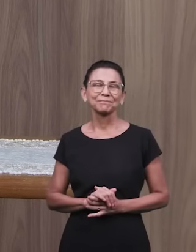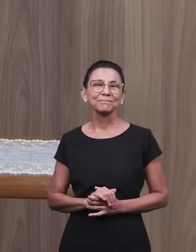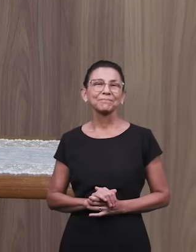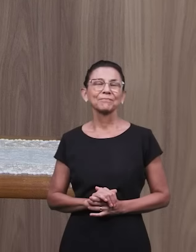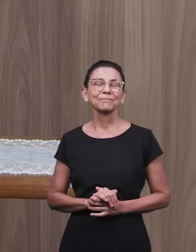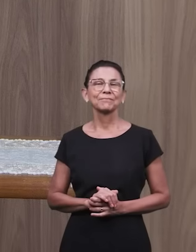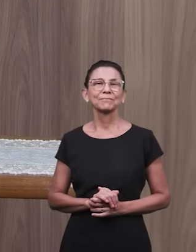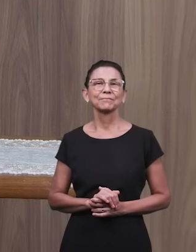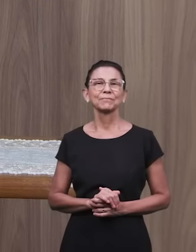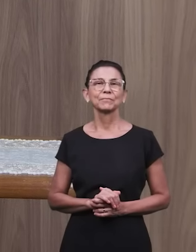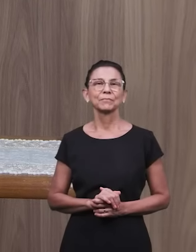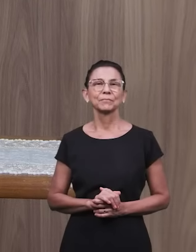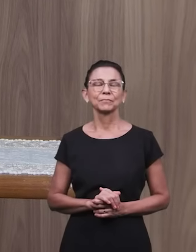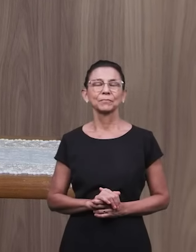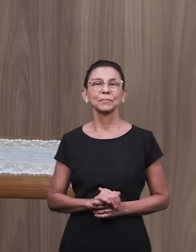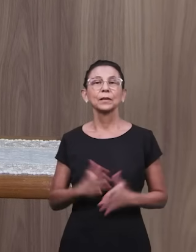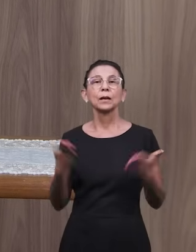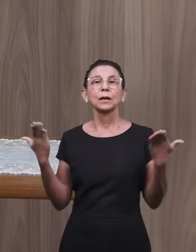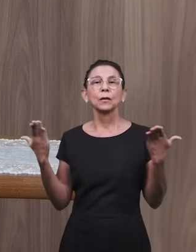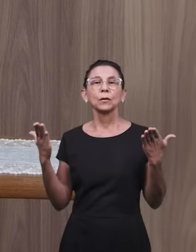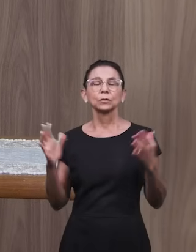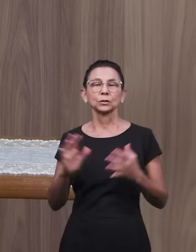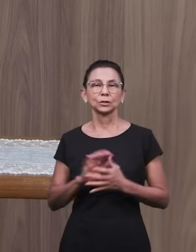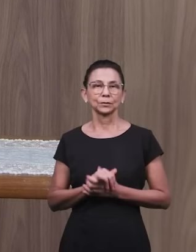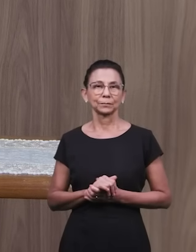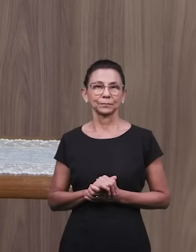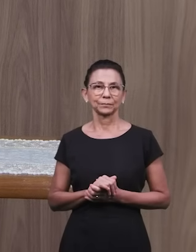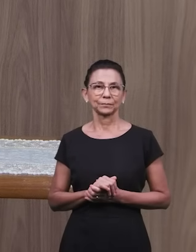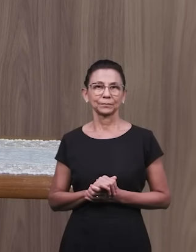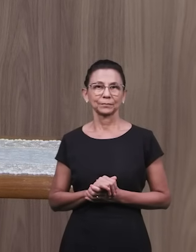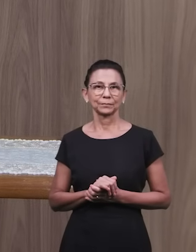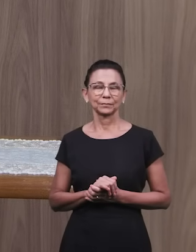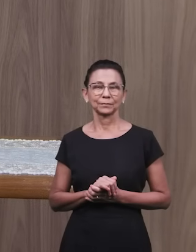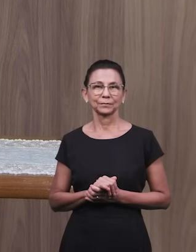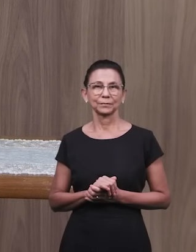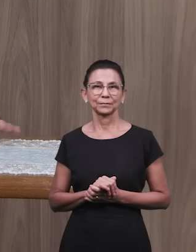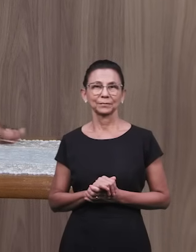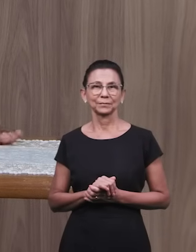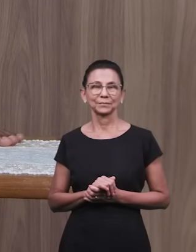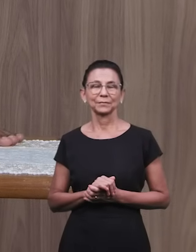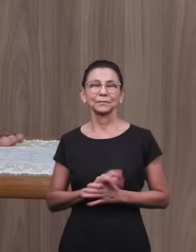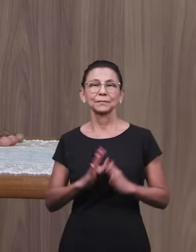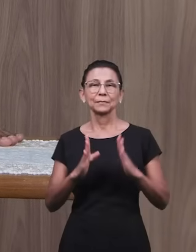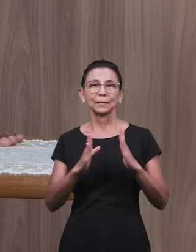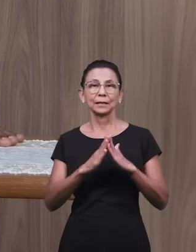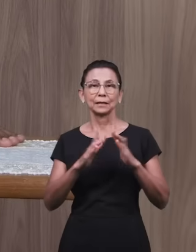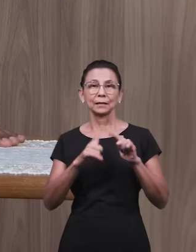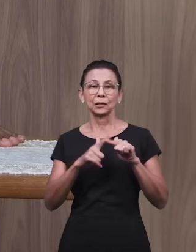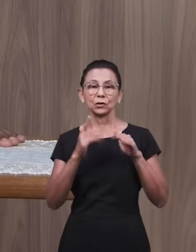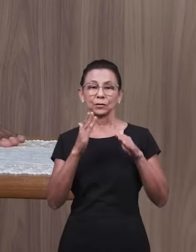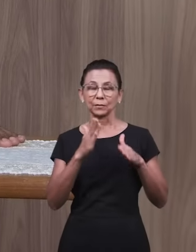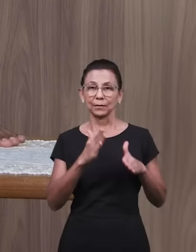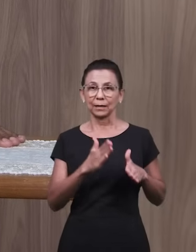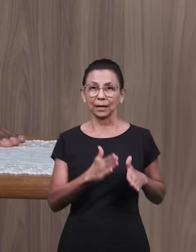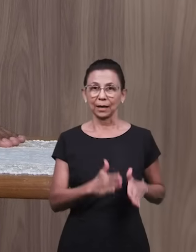E para a igreja fiel do Senhor Jesus, não há dia melhor